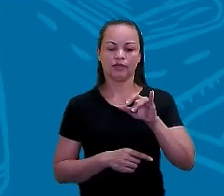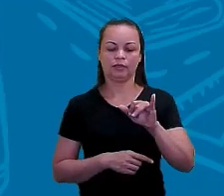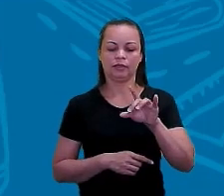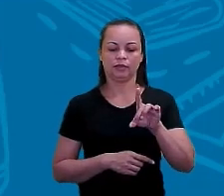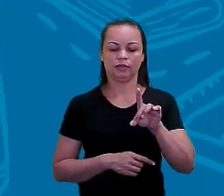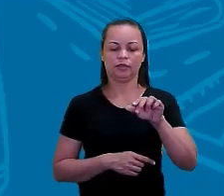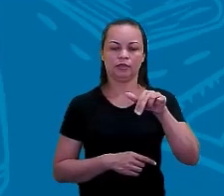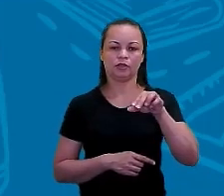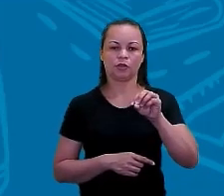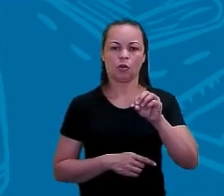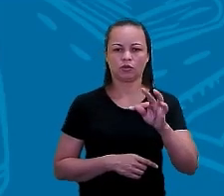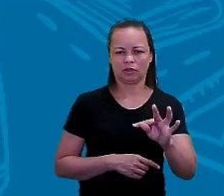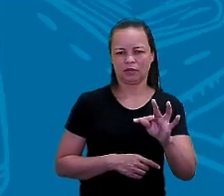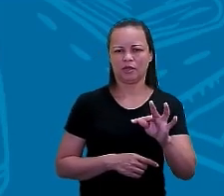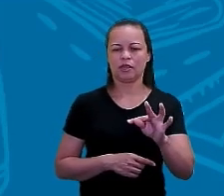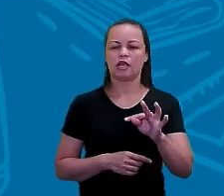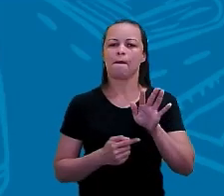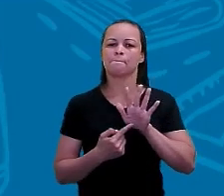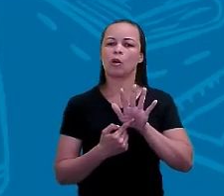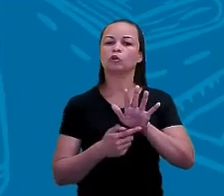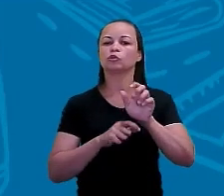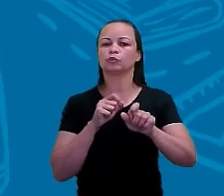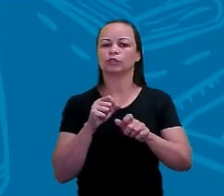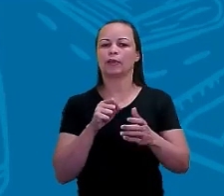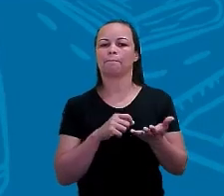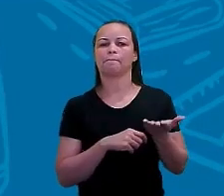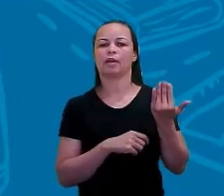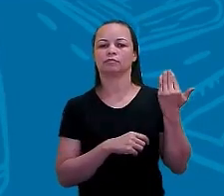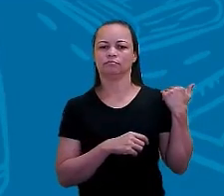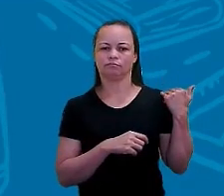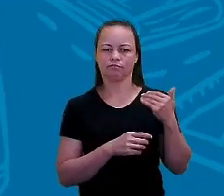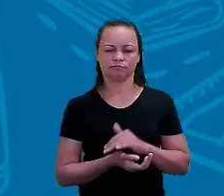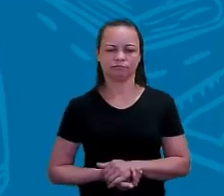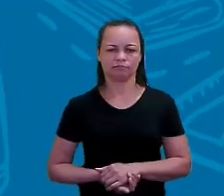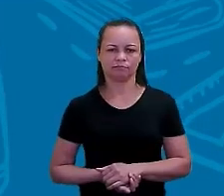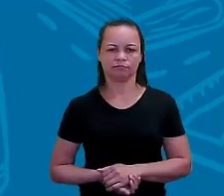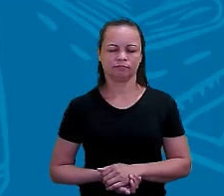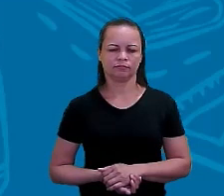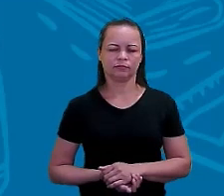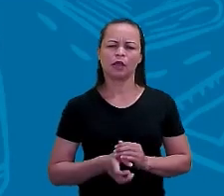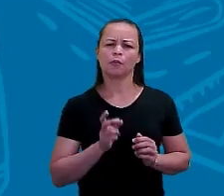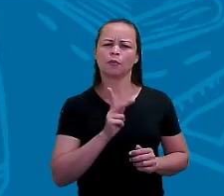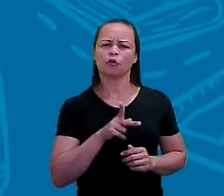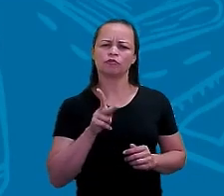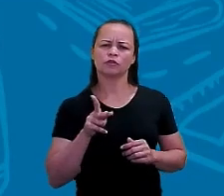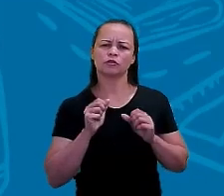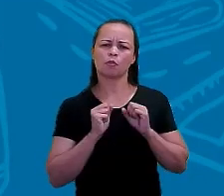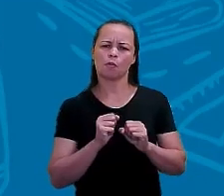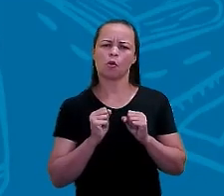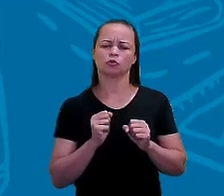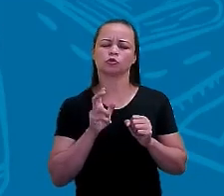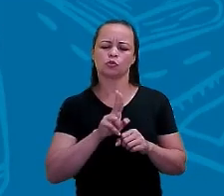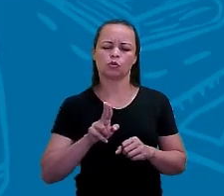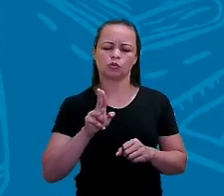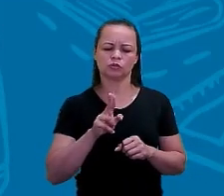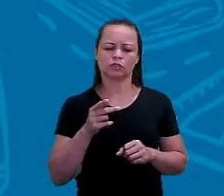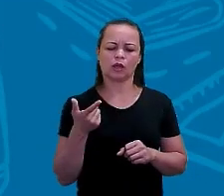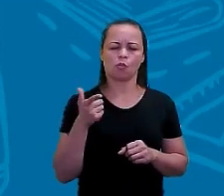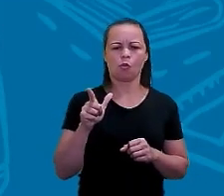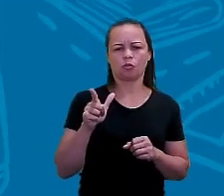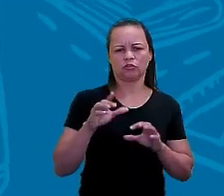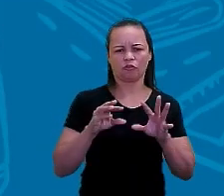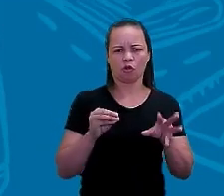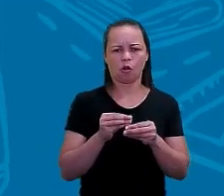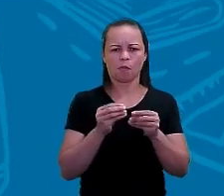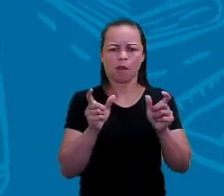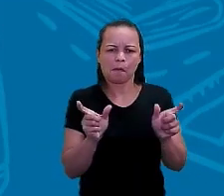passado. Professor, eu posso usar outra coisa no lugar de did not? Pode. A forma abreviada que é o